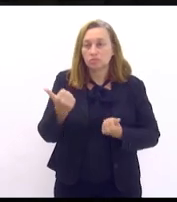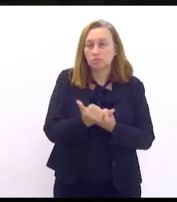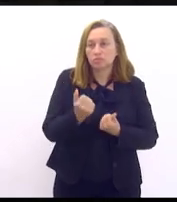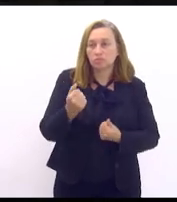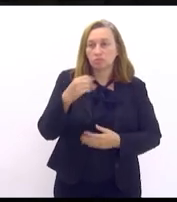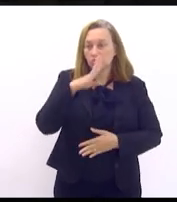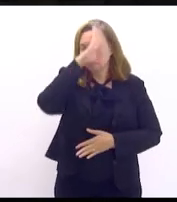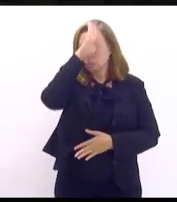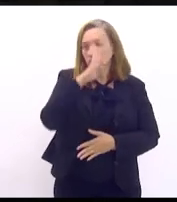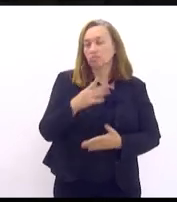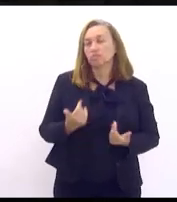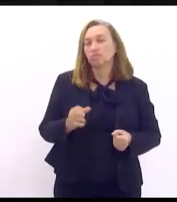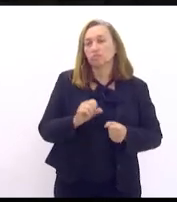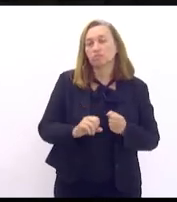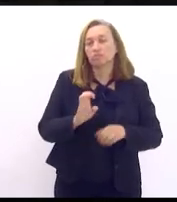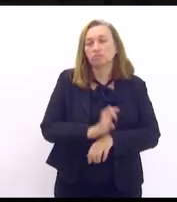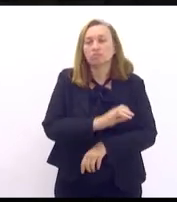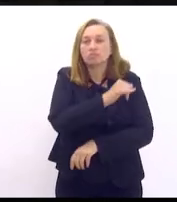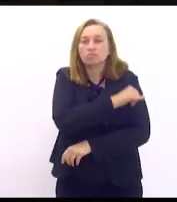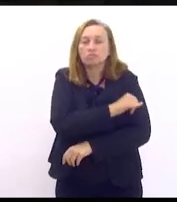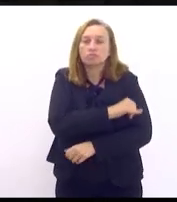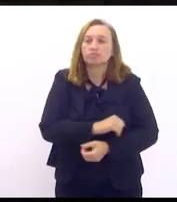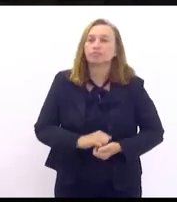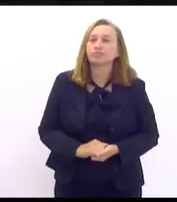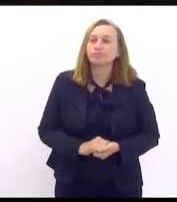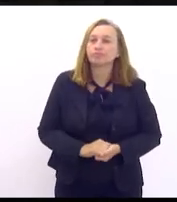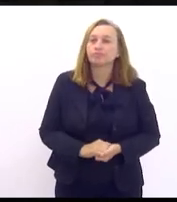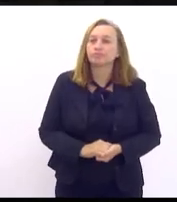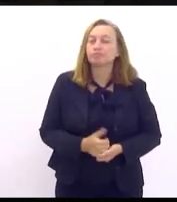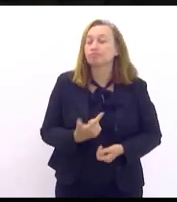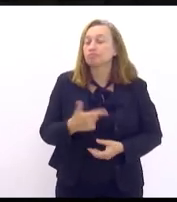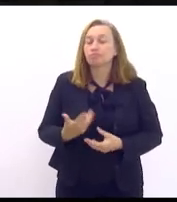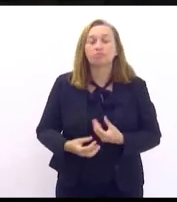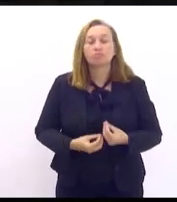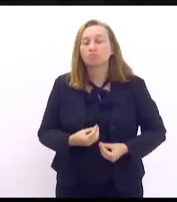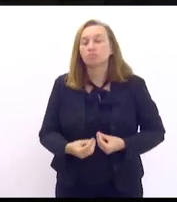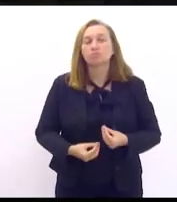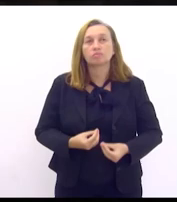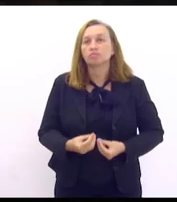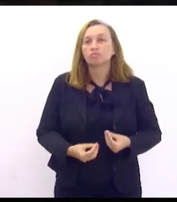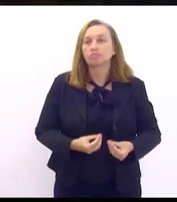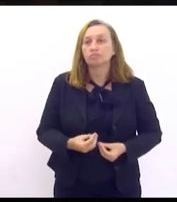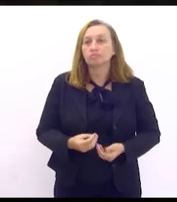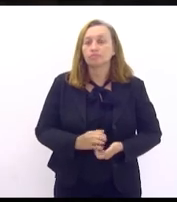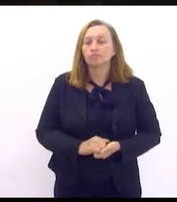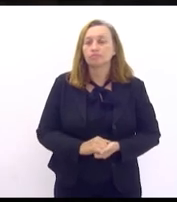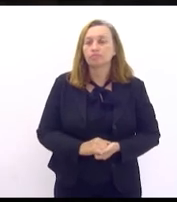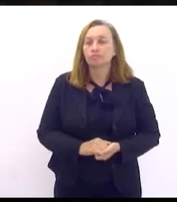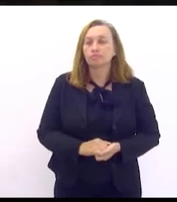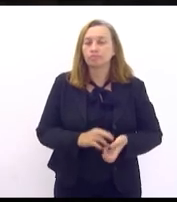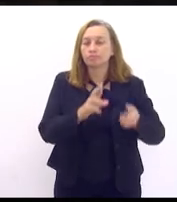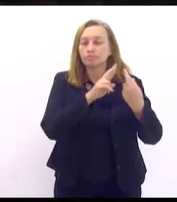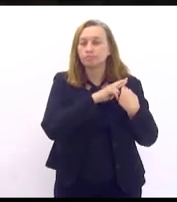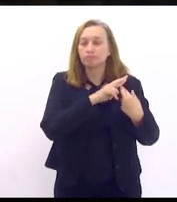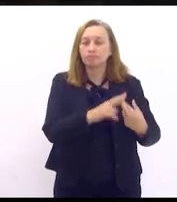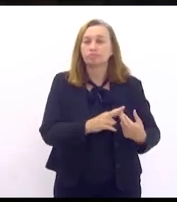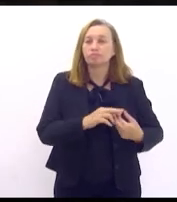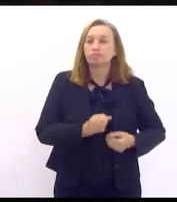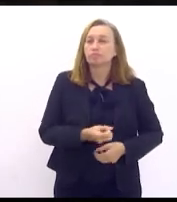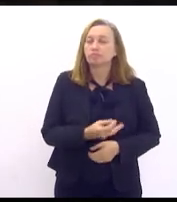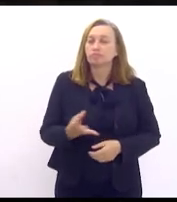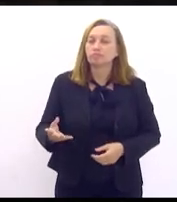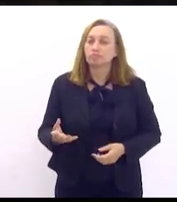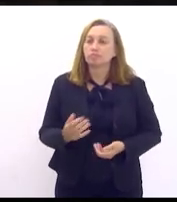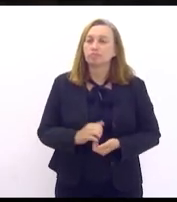ainda mais fazendo o que fez com o Estado do Rio de Janeiro. E não dá para também anistiá-lo da responsabilidade do quanto que ele